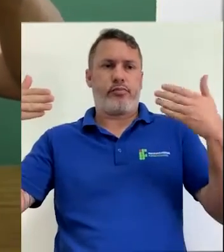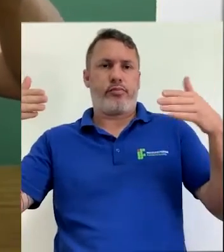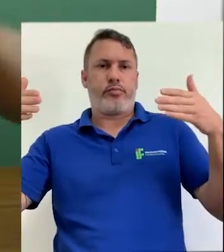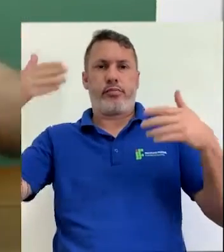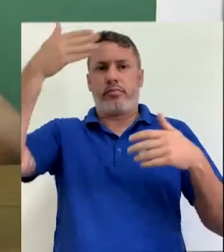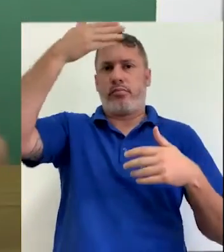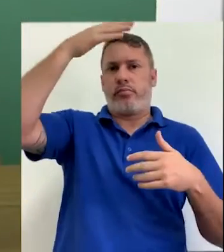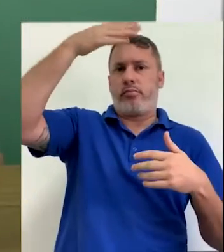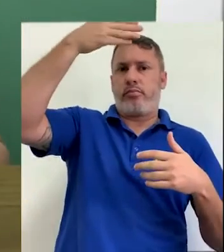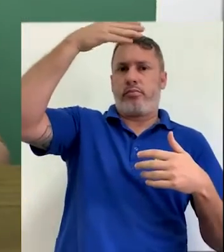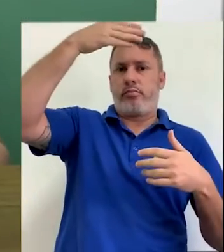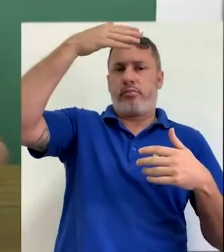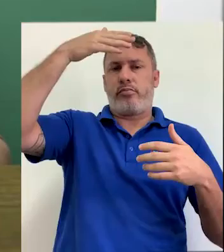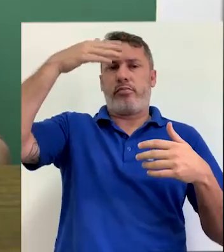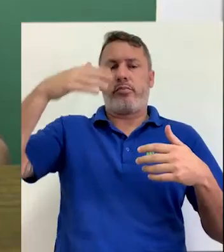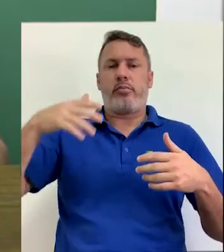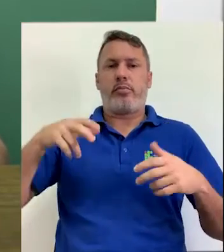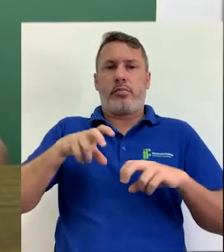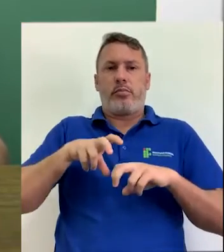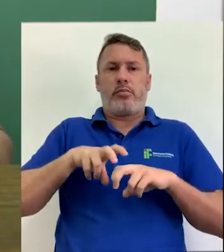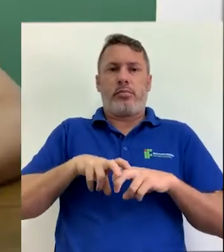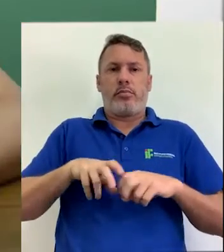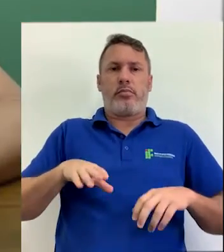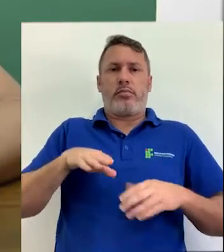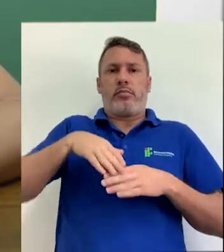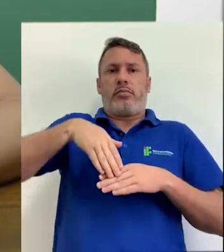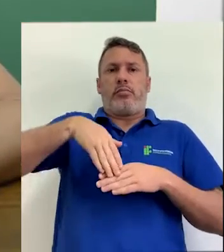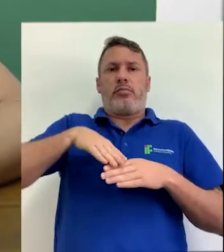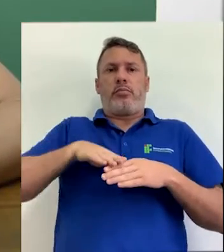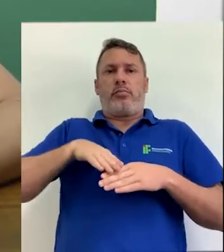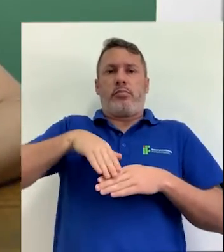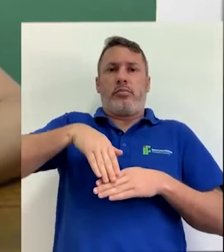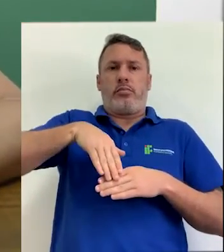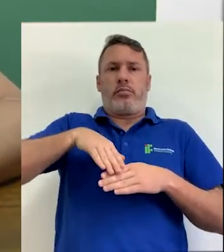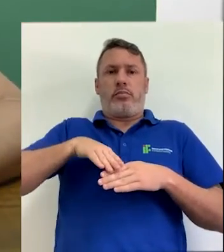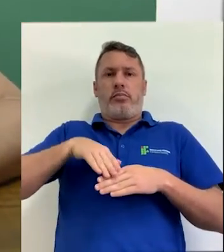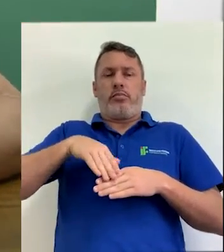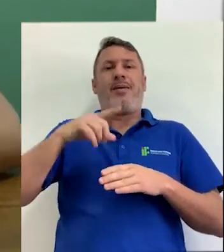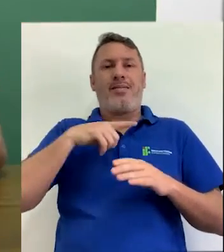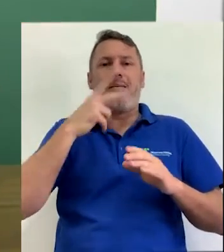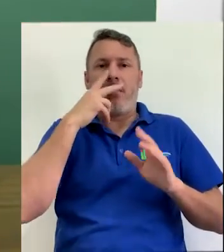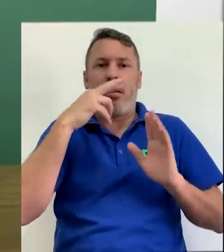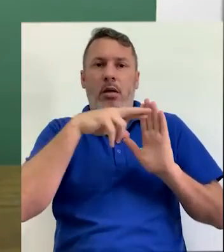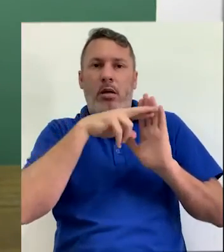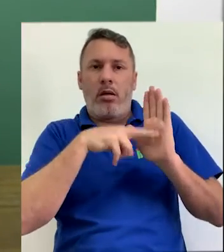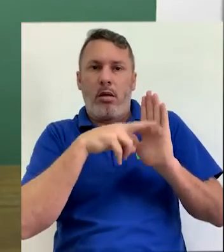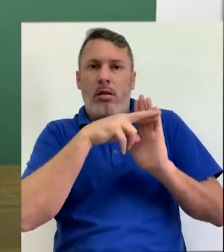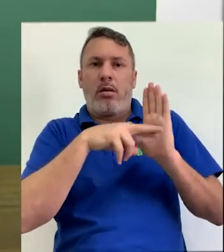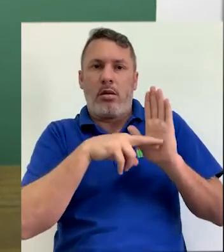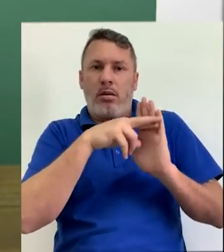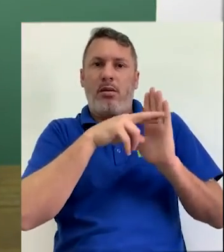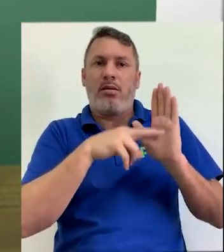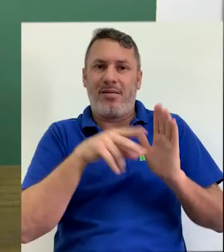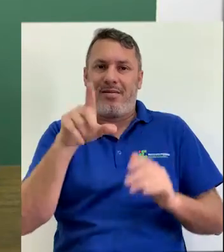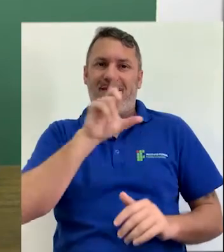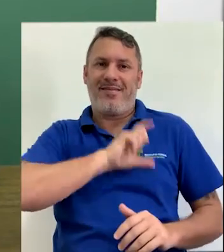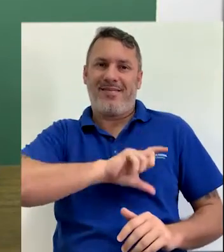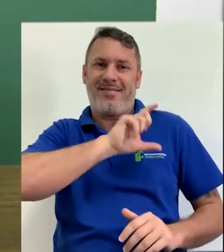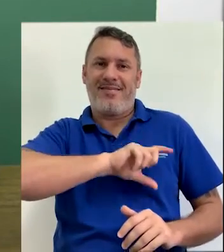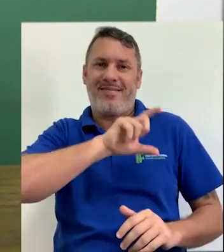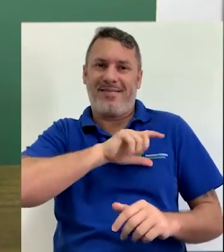retrovisores, ajusto o banco. Tinha todo um roteiro que precisava ser